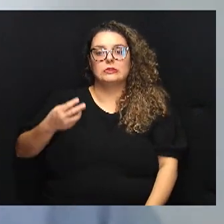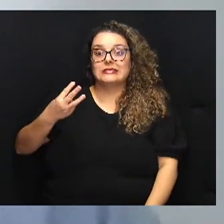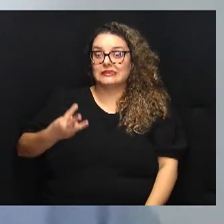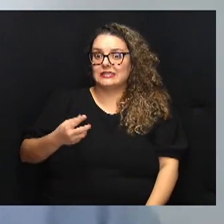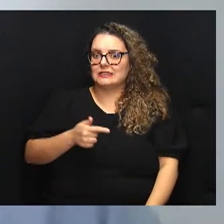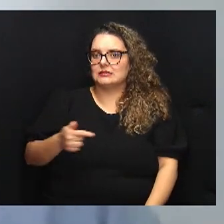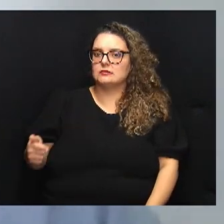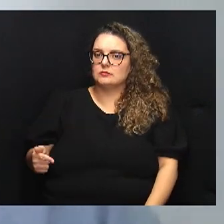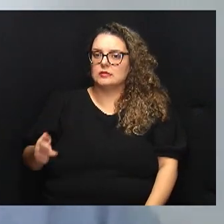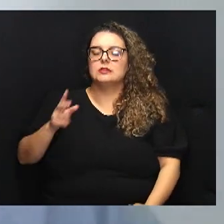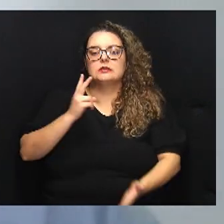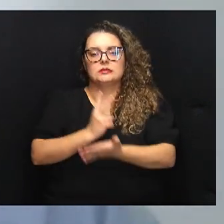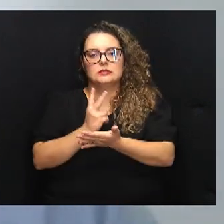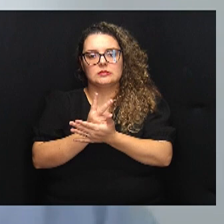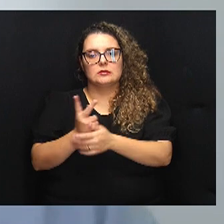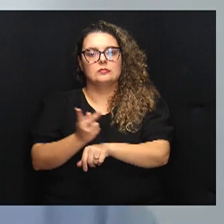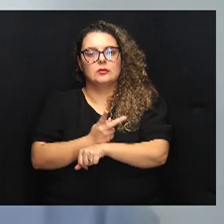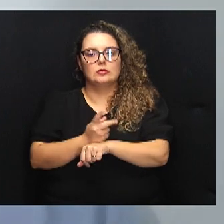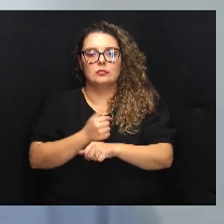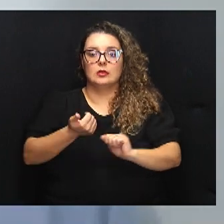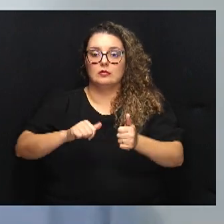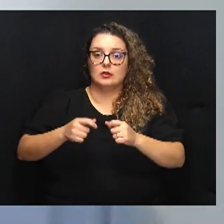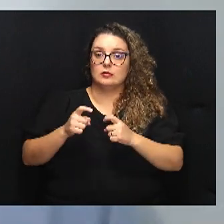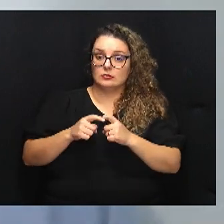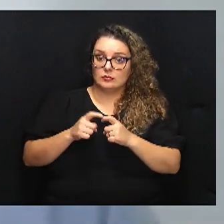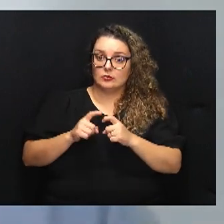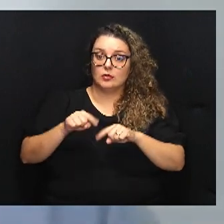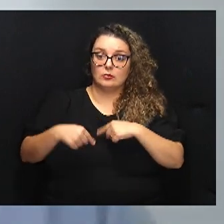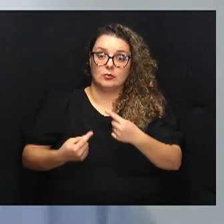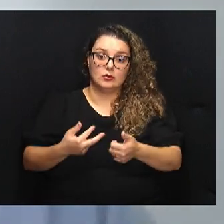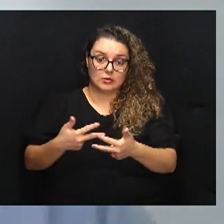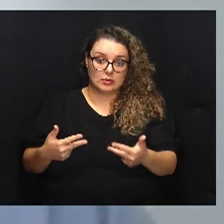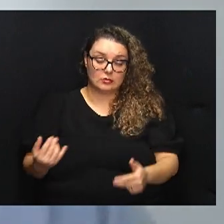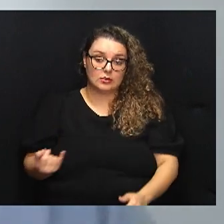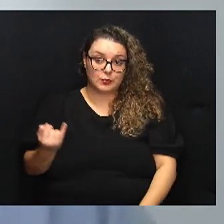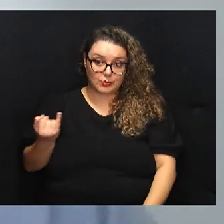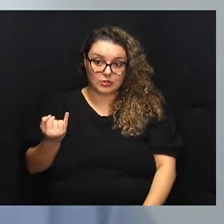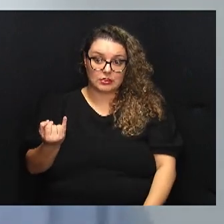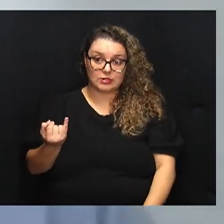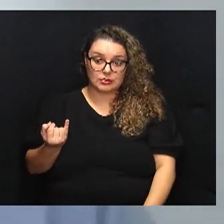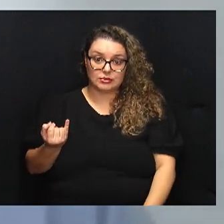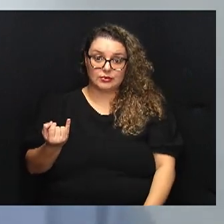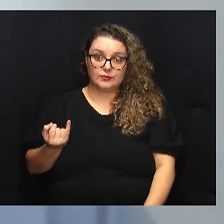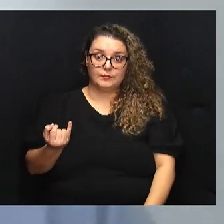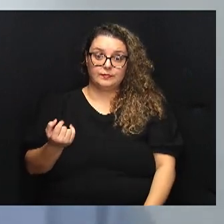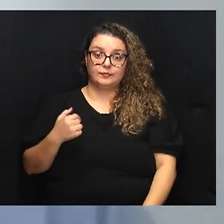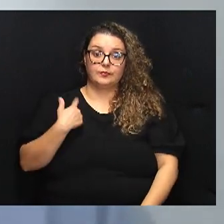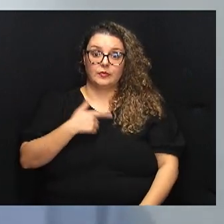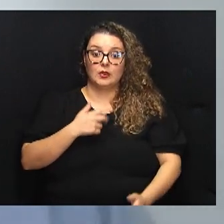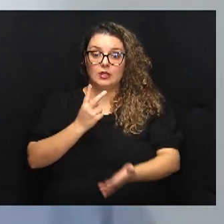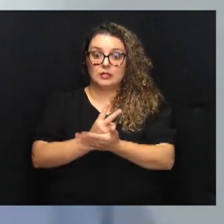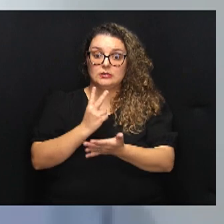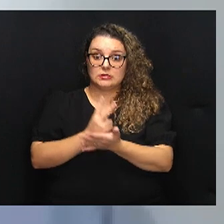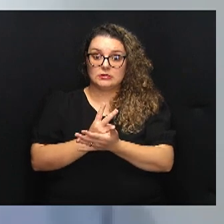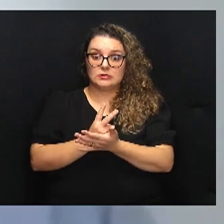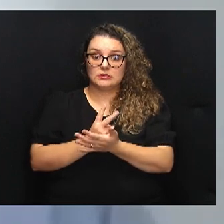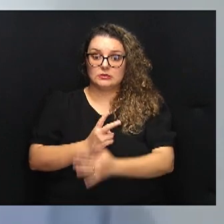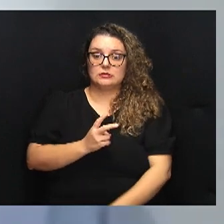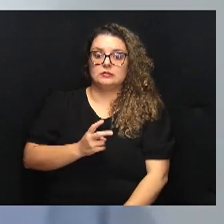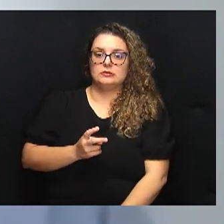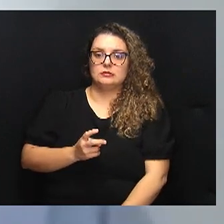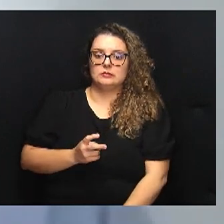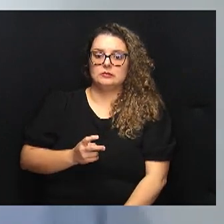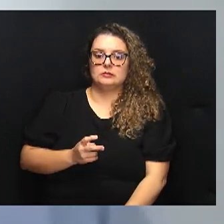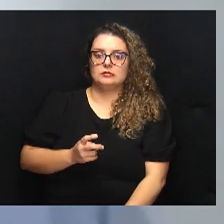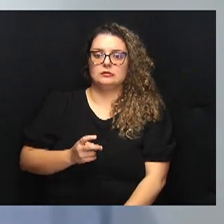sempre deve procurar uma avaliação médica. Outro fator importante que a gente sempre tem que dar atenção é o sangramento nas